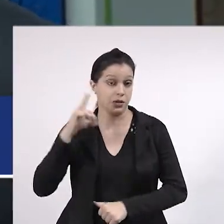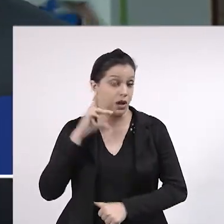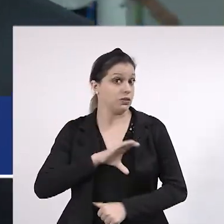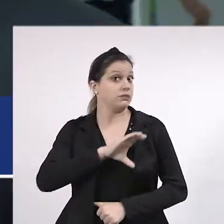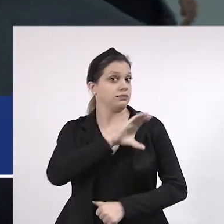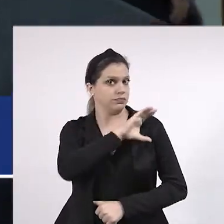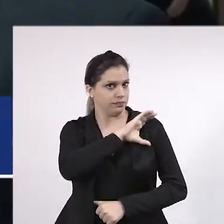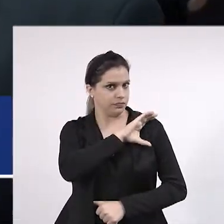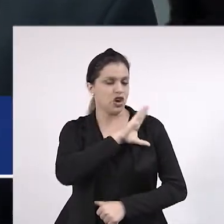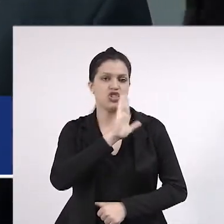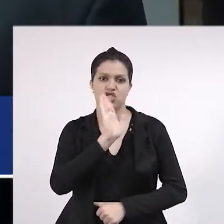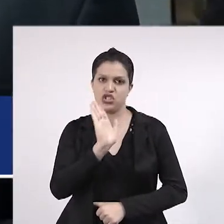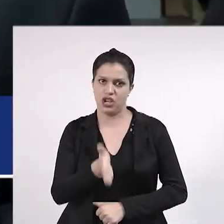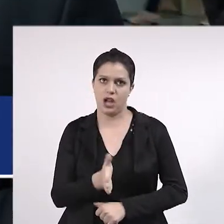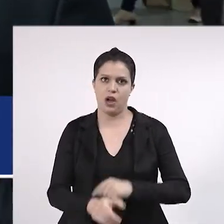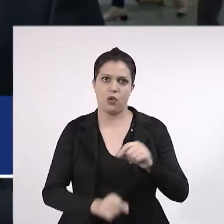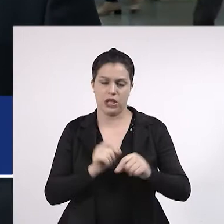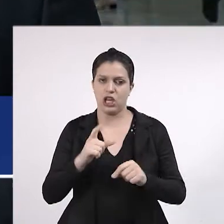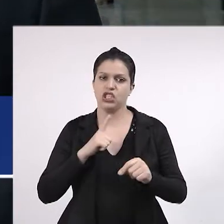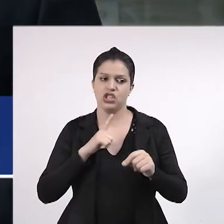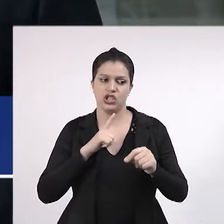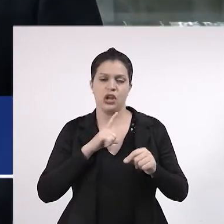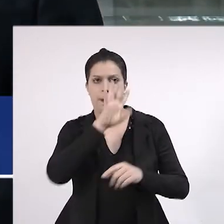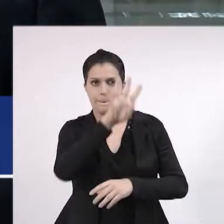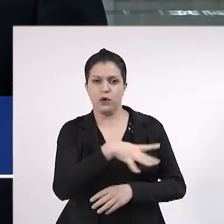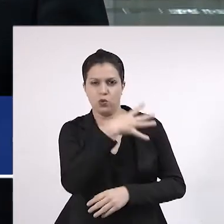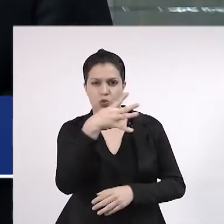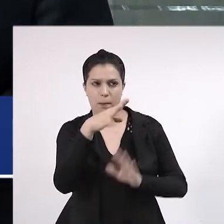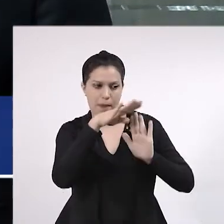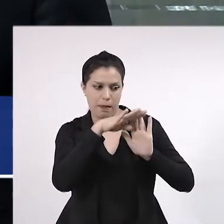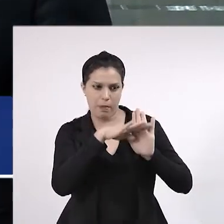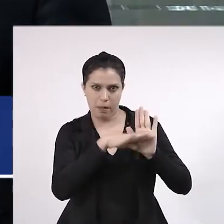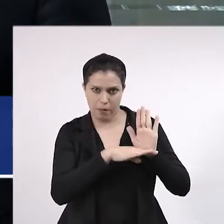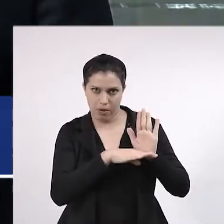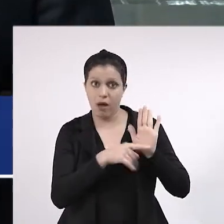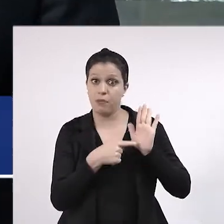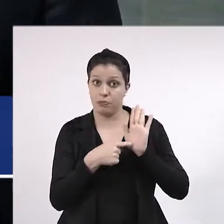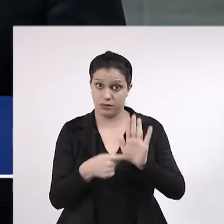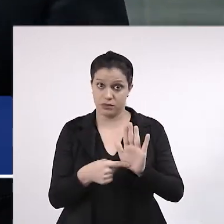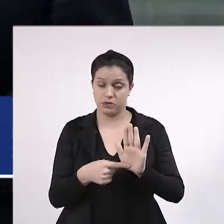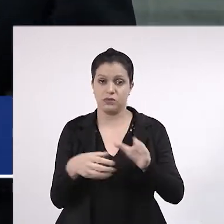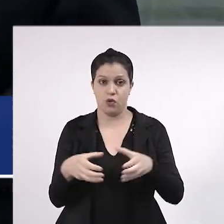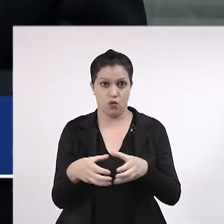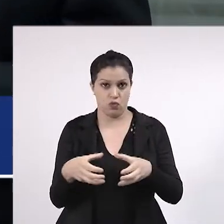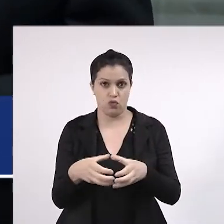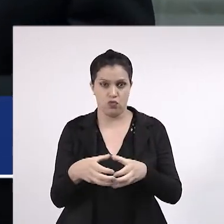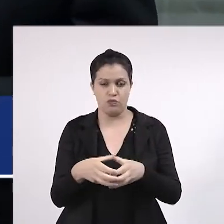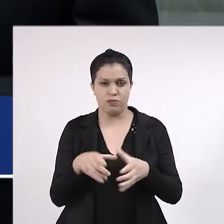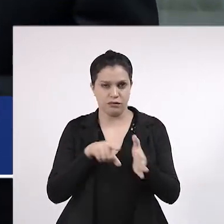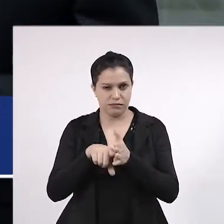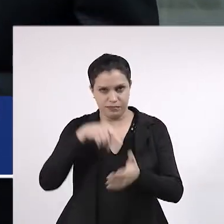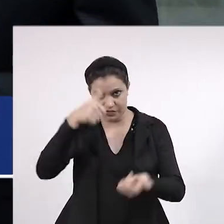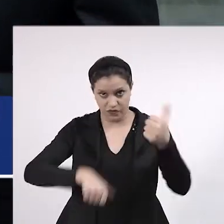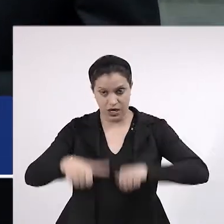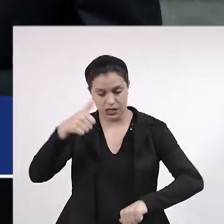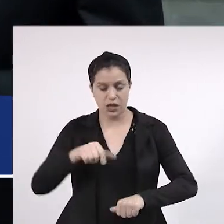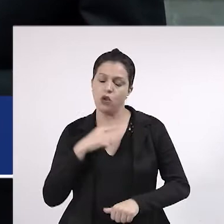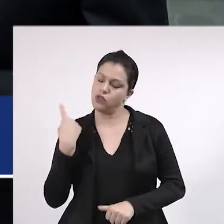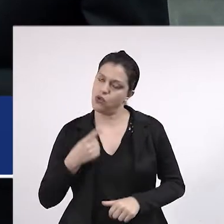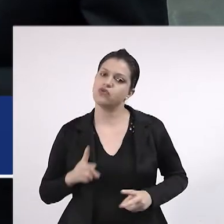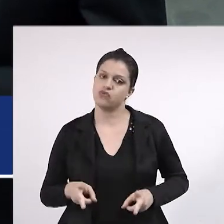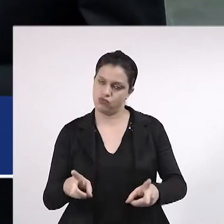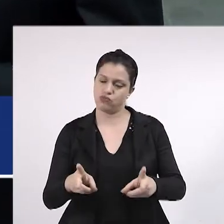nosso relator, deputado Capitão Contar, já tinha uma programação apresentada na CPI